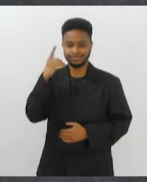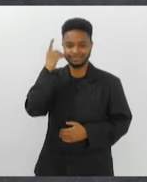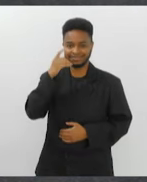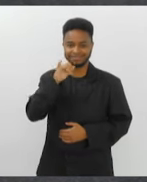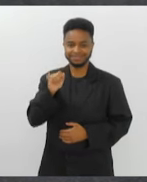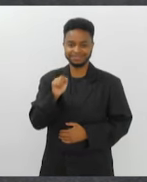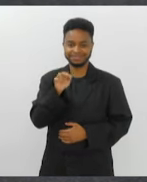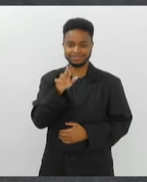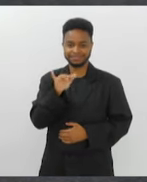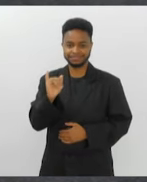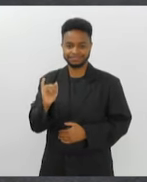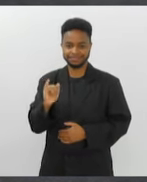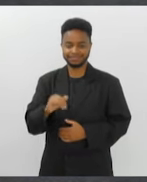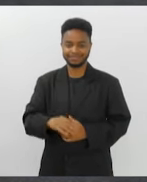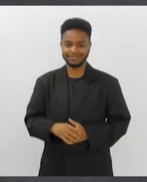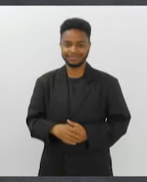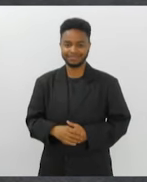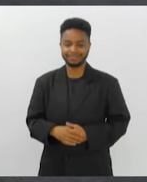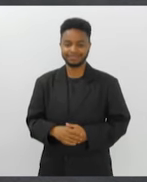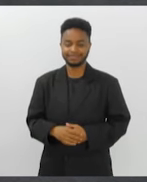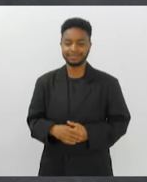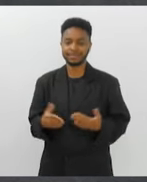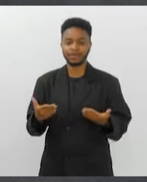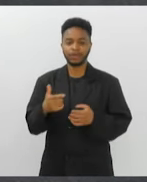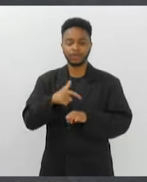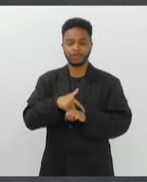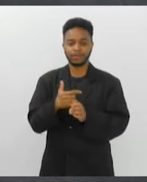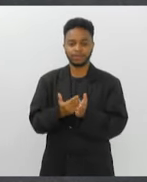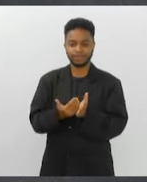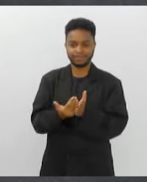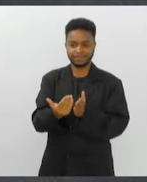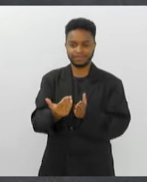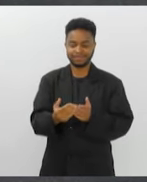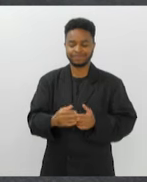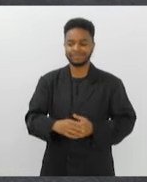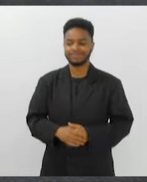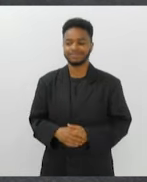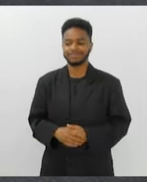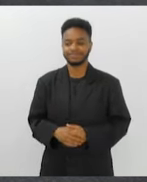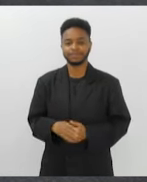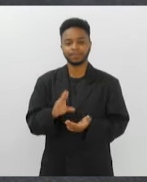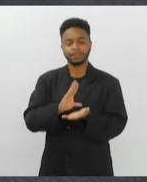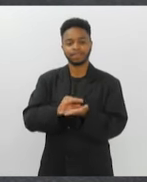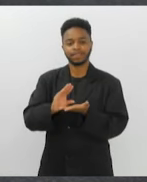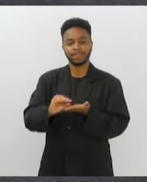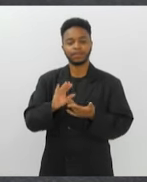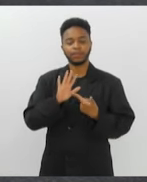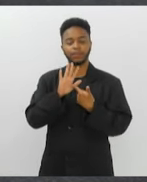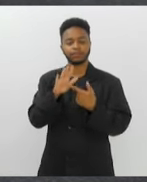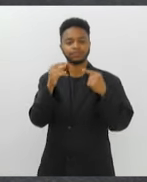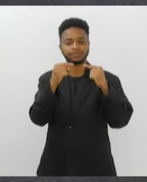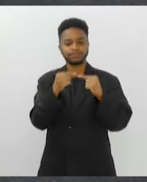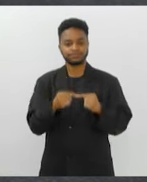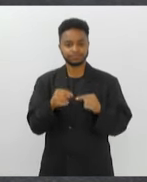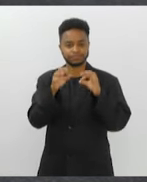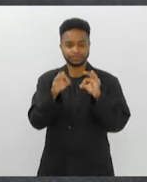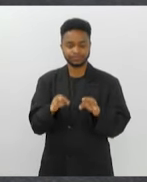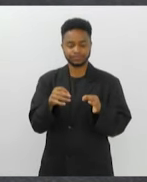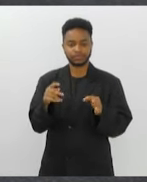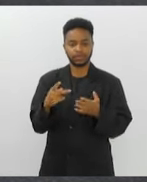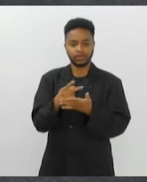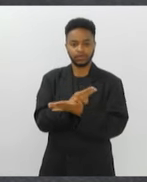Jari, do expediente inicial. A ata reflete com exatidão o ocorrido